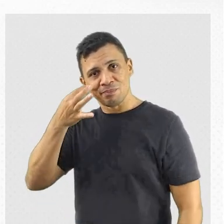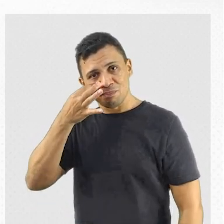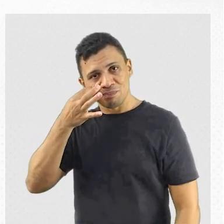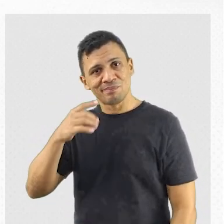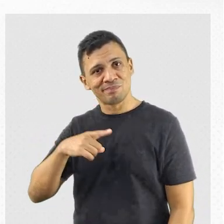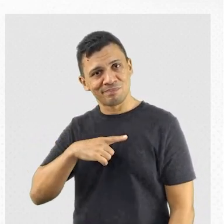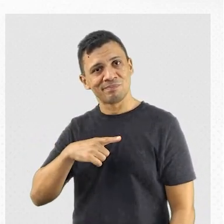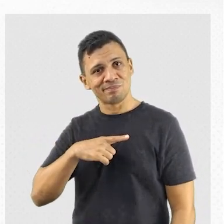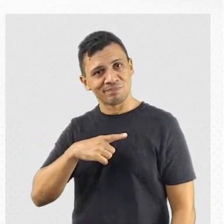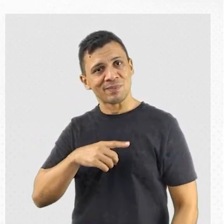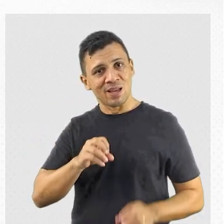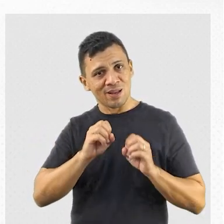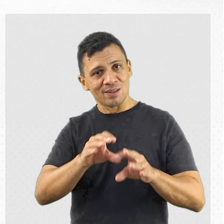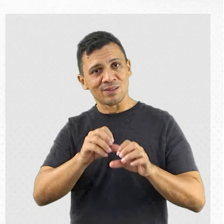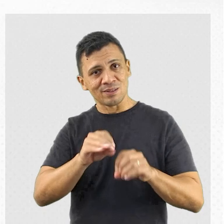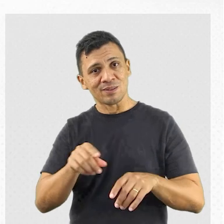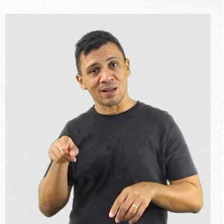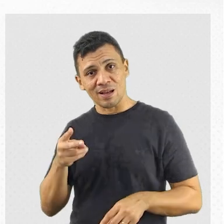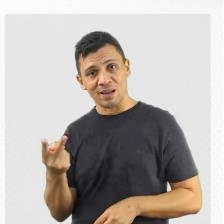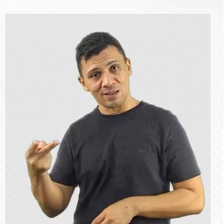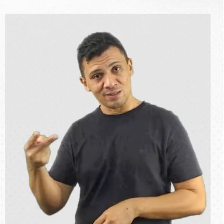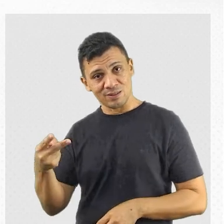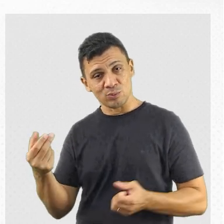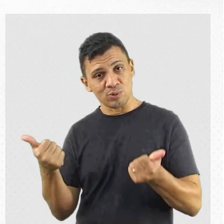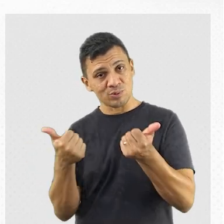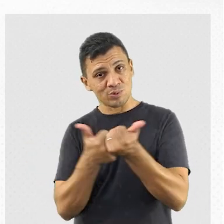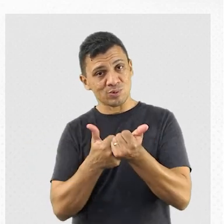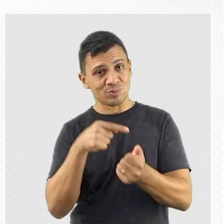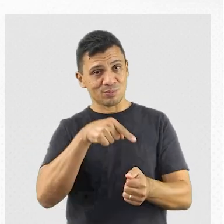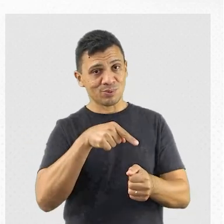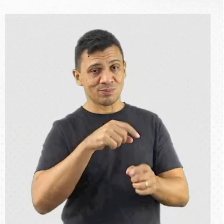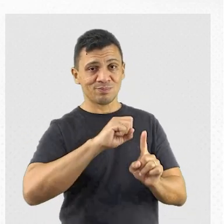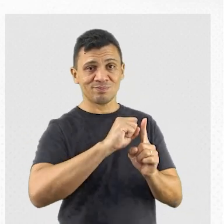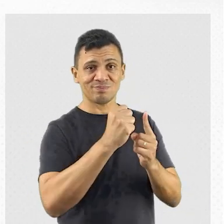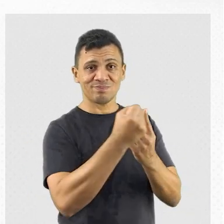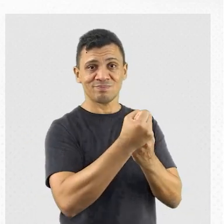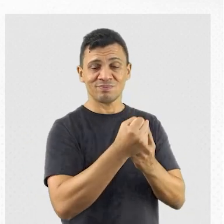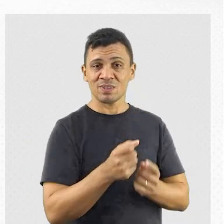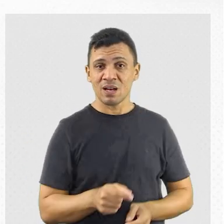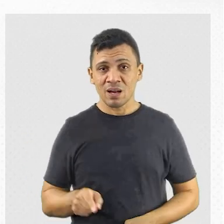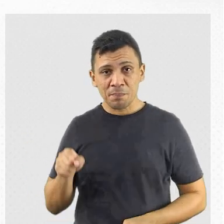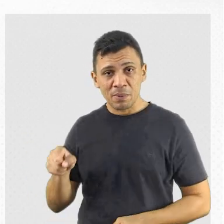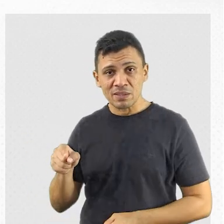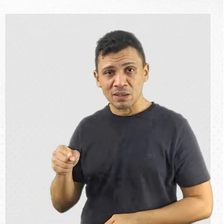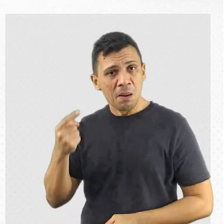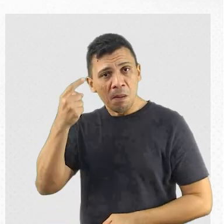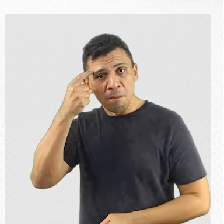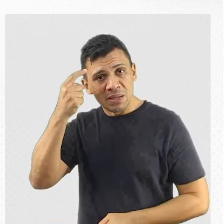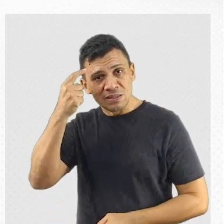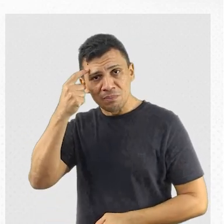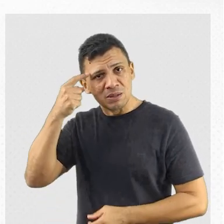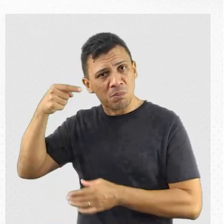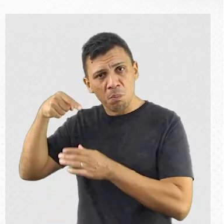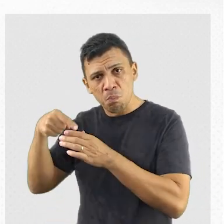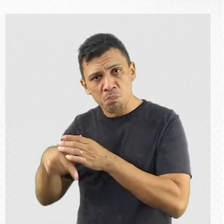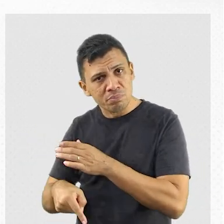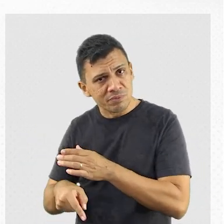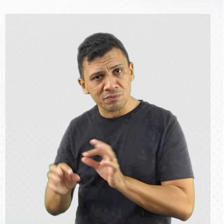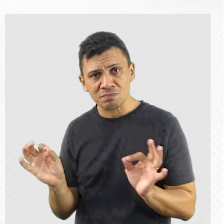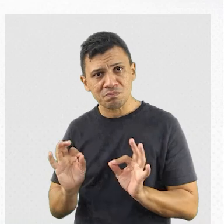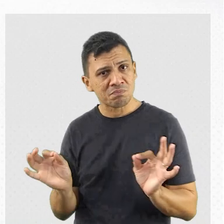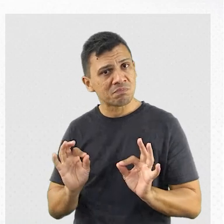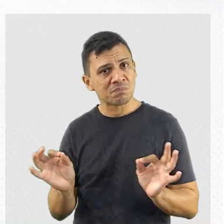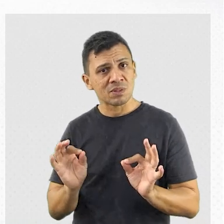com o ofício que eu executo. Outra coisa é a classe social. No pensamento de Marx, existem duas classes.